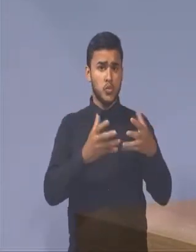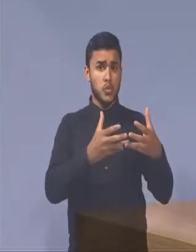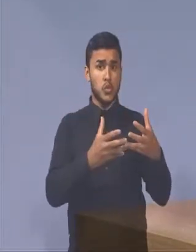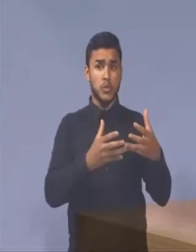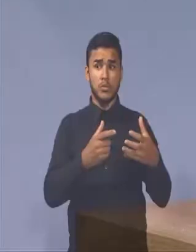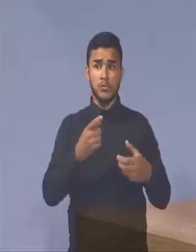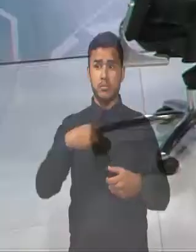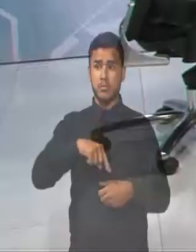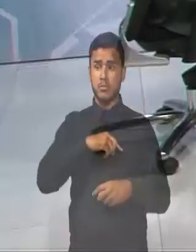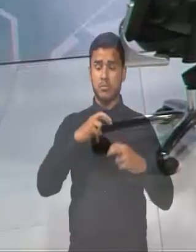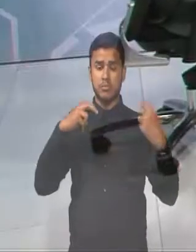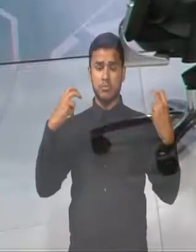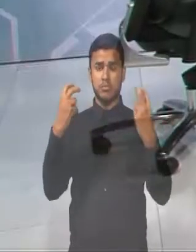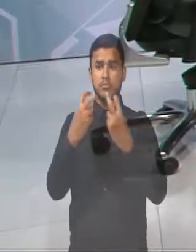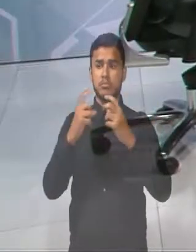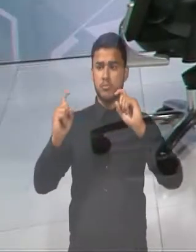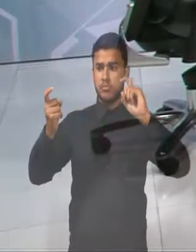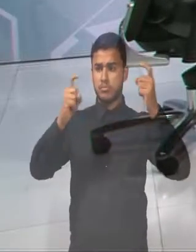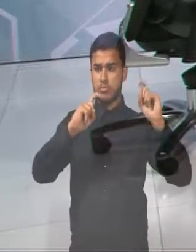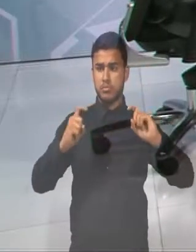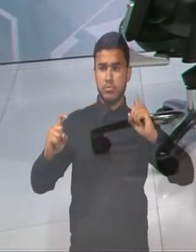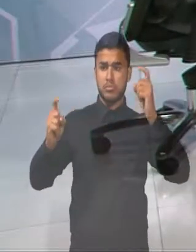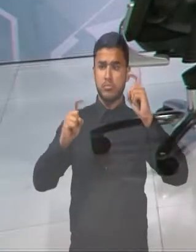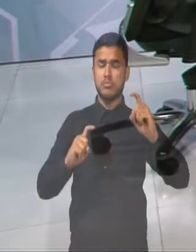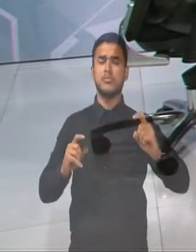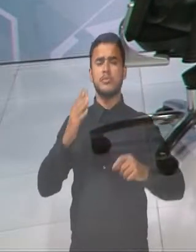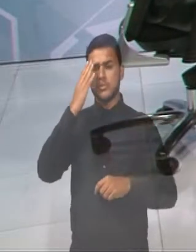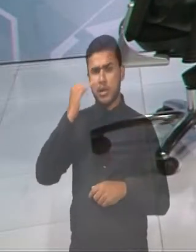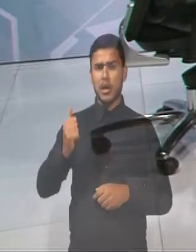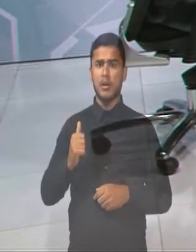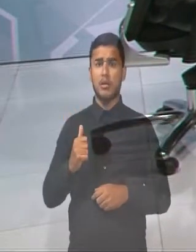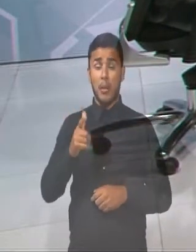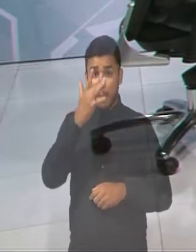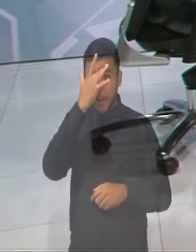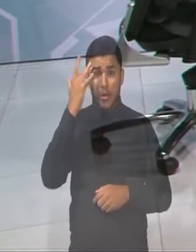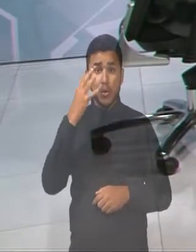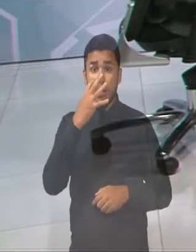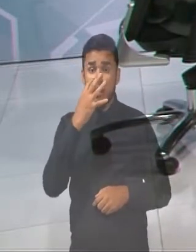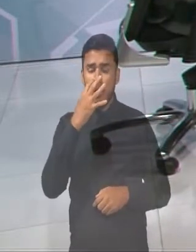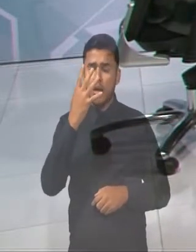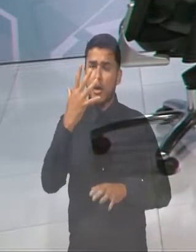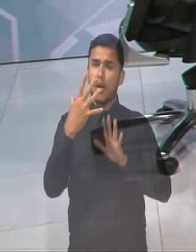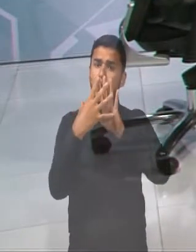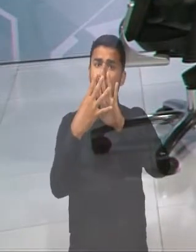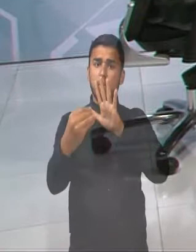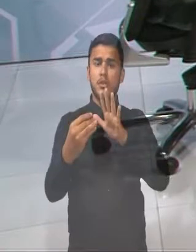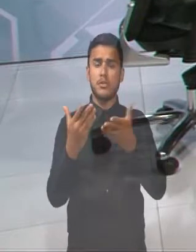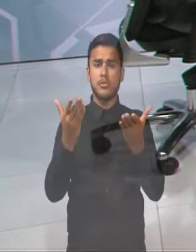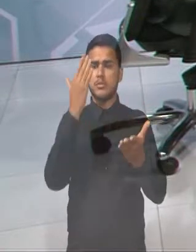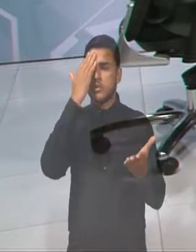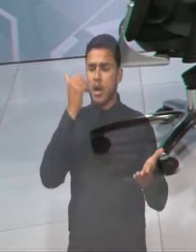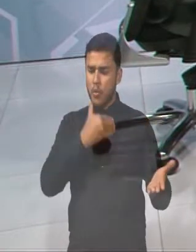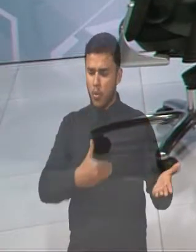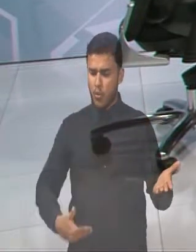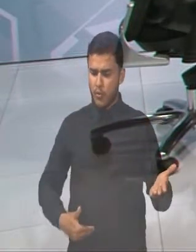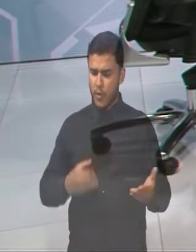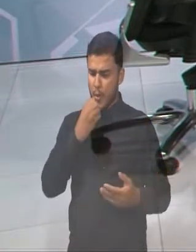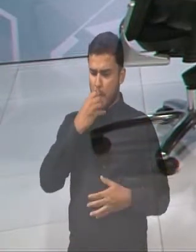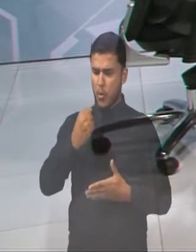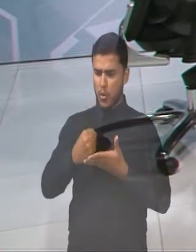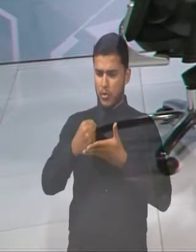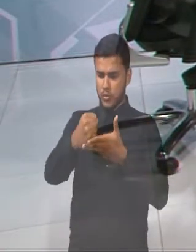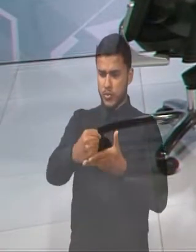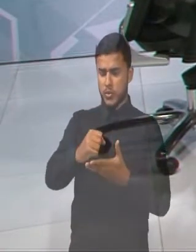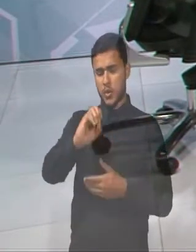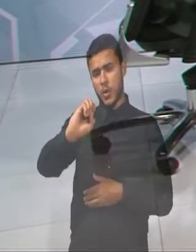almejar. Quer dizer, se eu tenho isso, eu tenho capacidade de escolha, eu sei discernir o que é um blogueiro que traz informação procedente